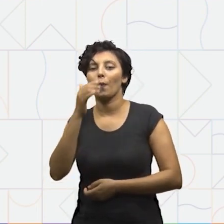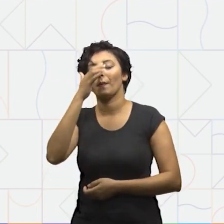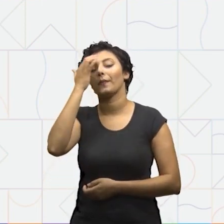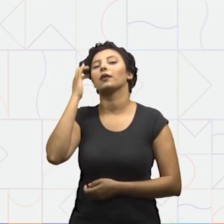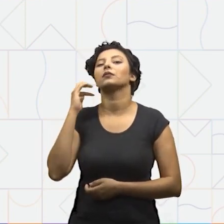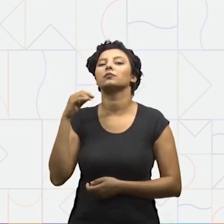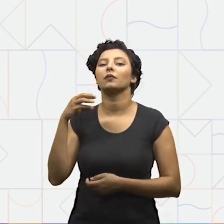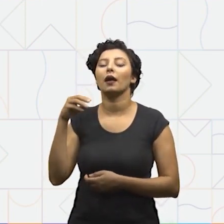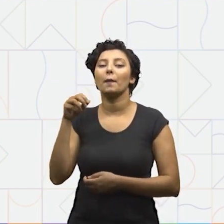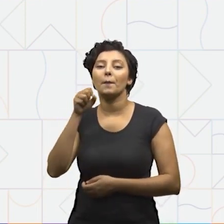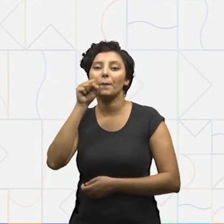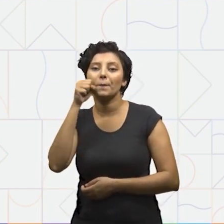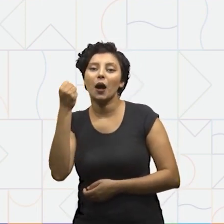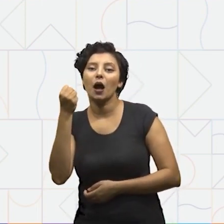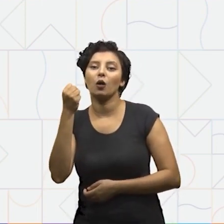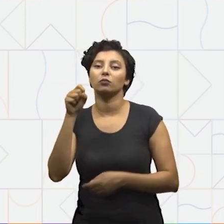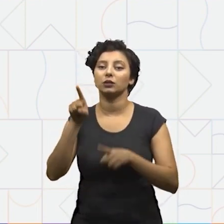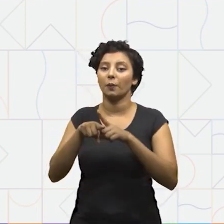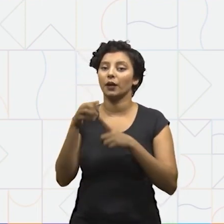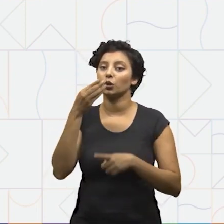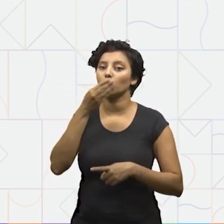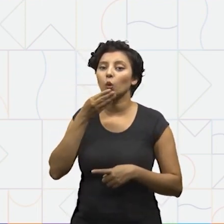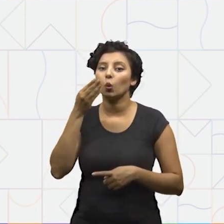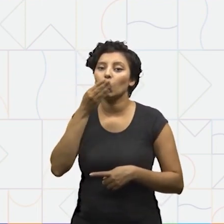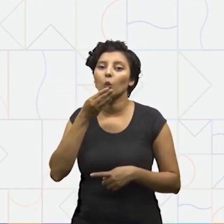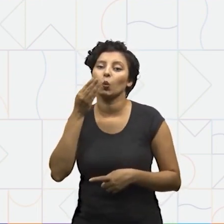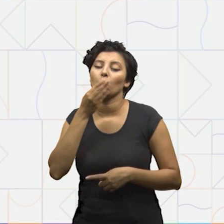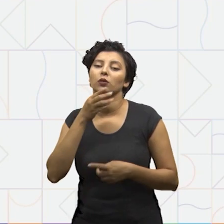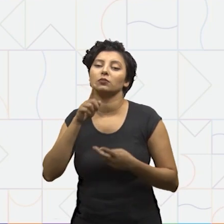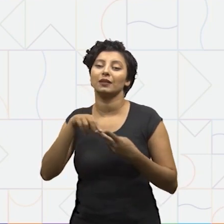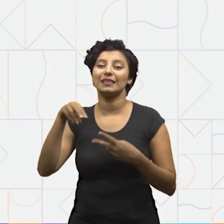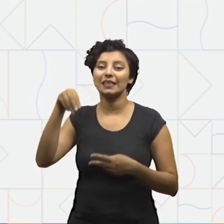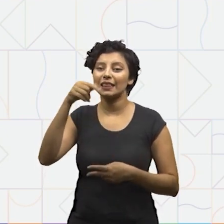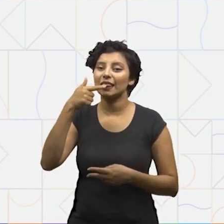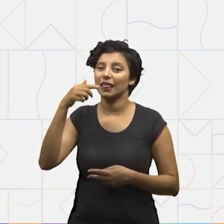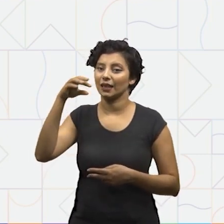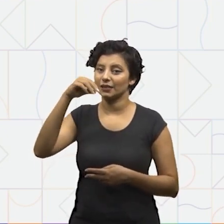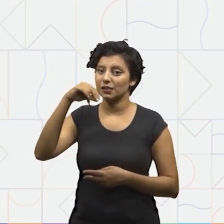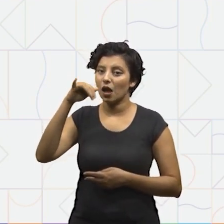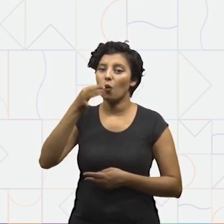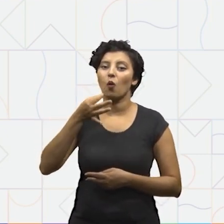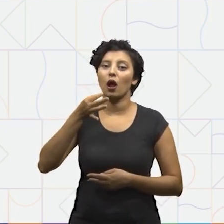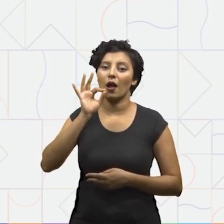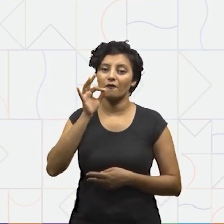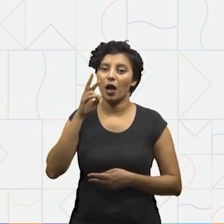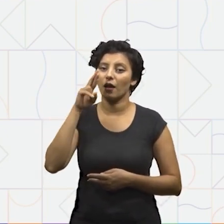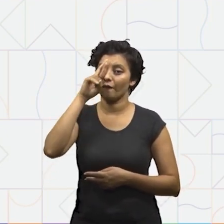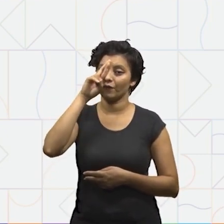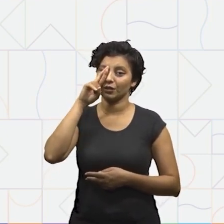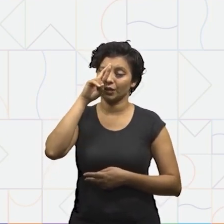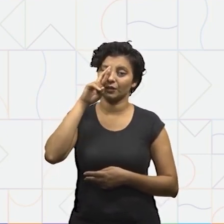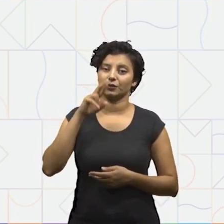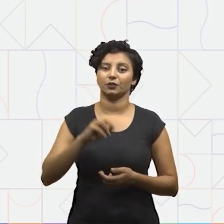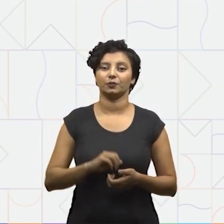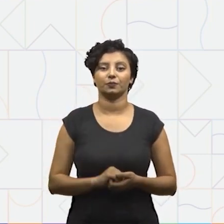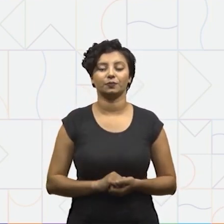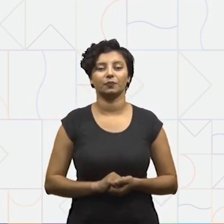com origem de farinha branca, como pães e doces, além de sal, café e